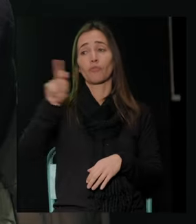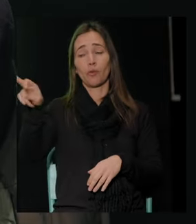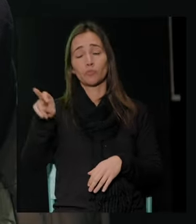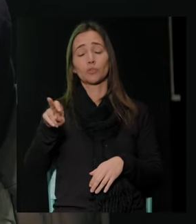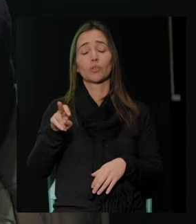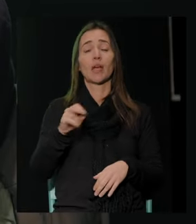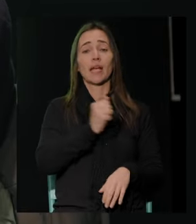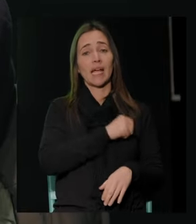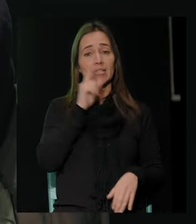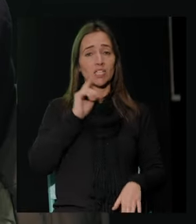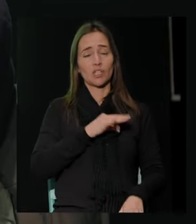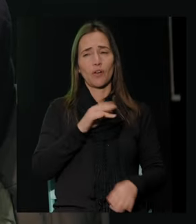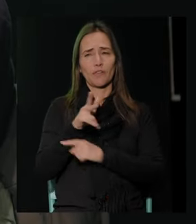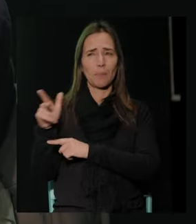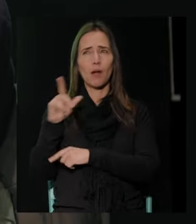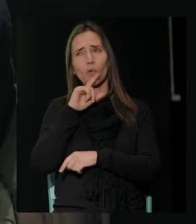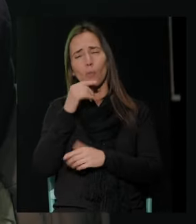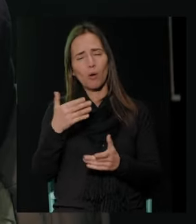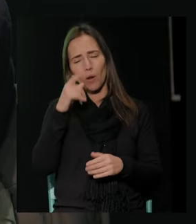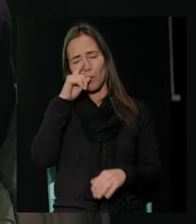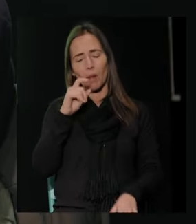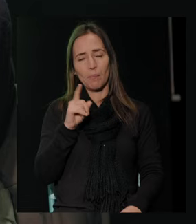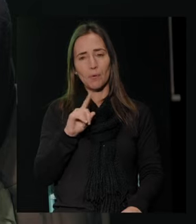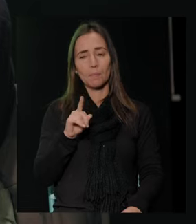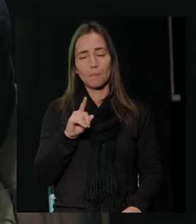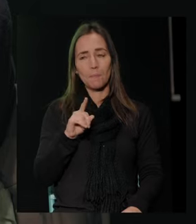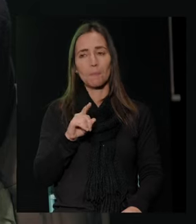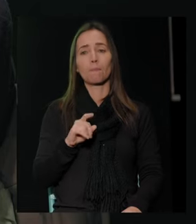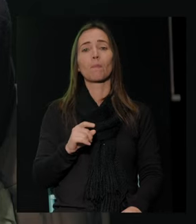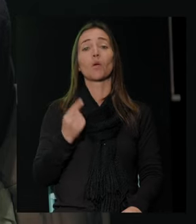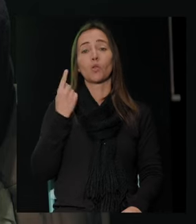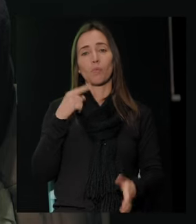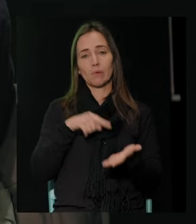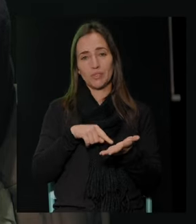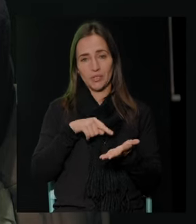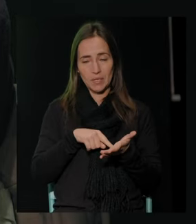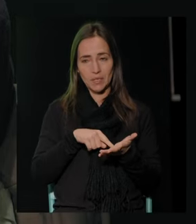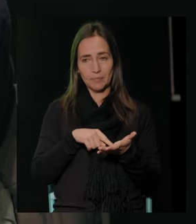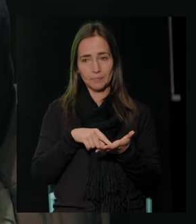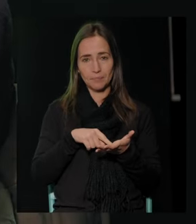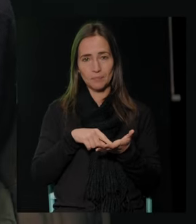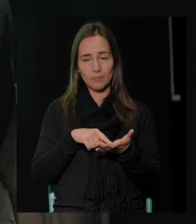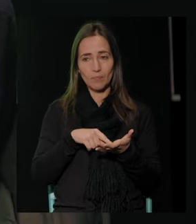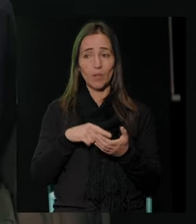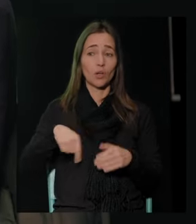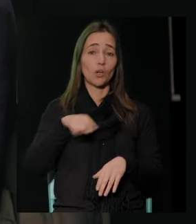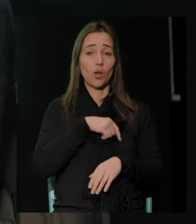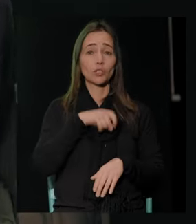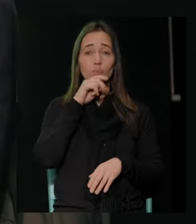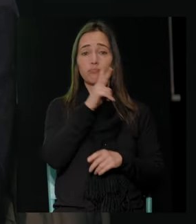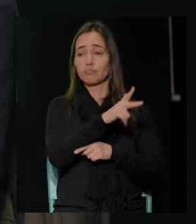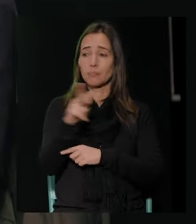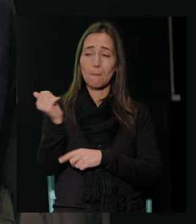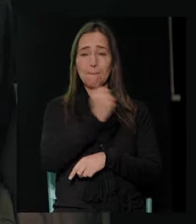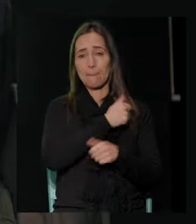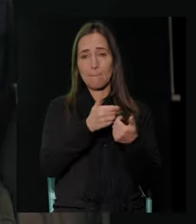dessa senhora, cujo nome agora não me recordo, e uma das condições era, podíamos filmar na casa toda, fomos